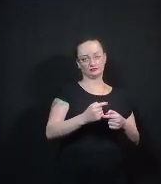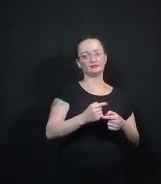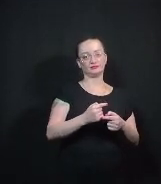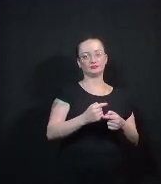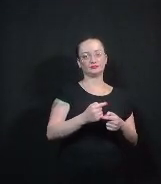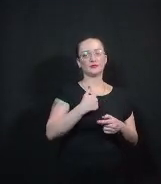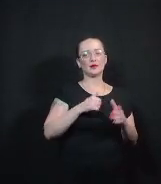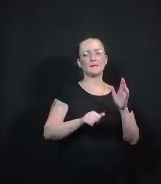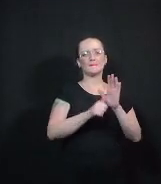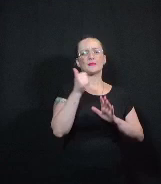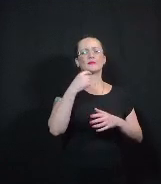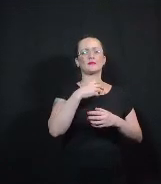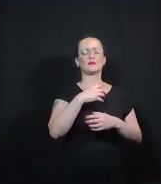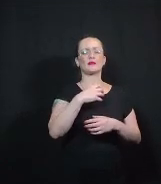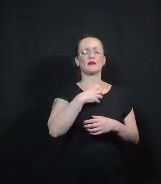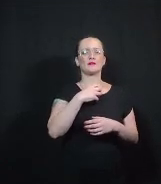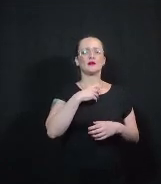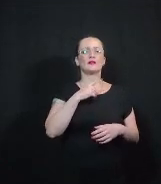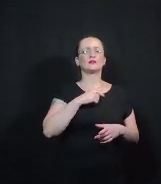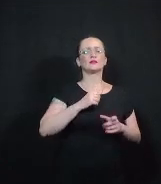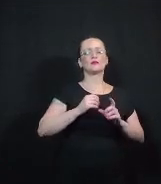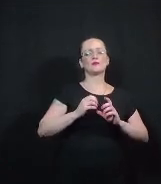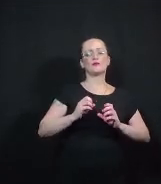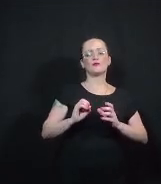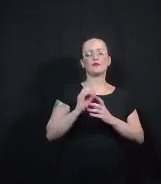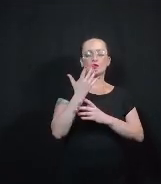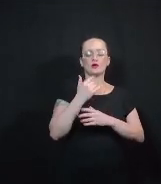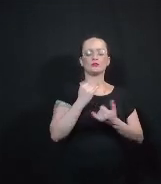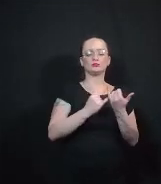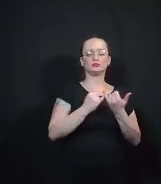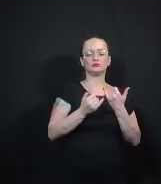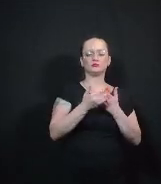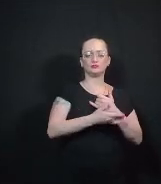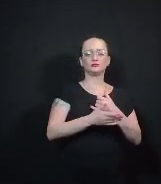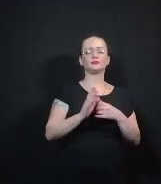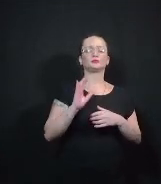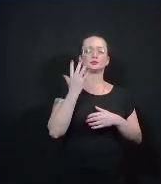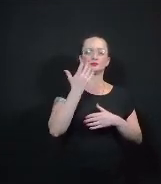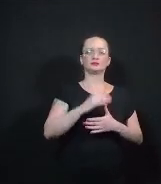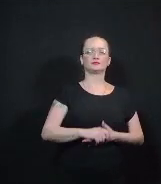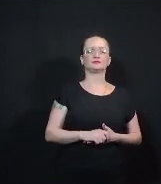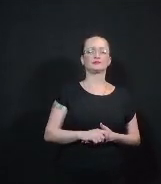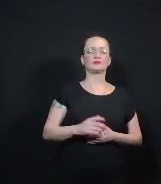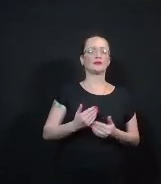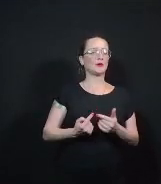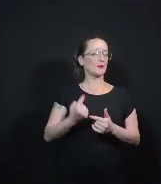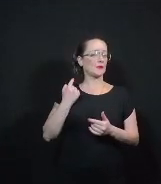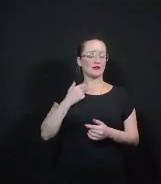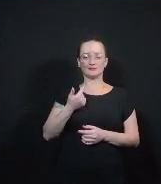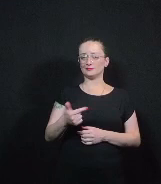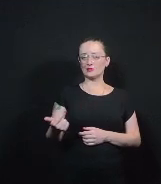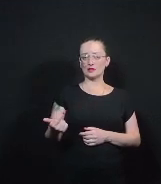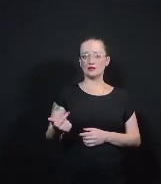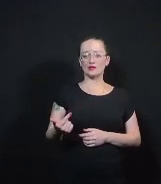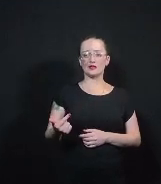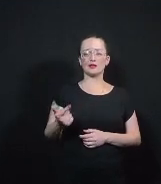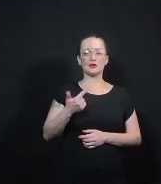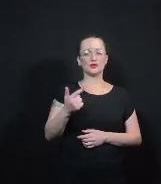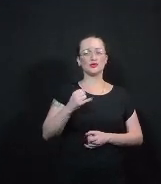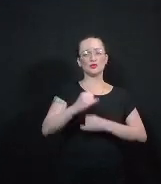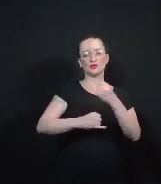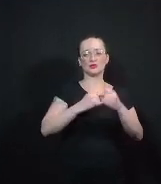foi a primeira vez que fenômenos parecidos com esse que a gente está vivendo aconteceram, e no passado não tinha rede digital.